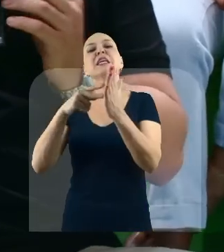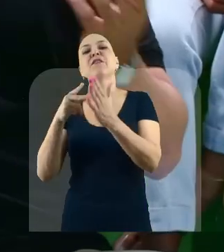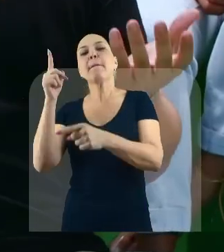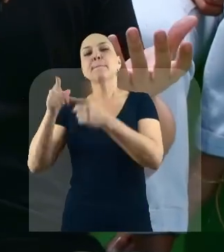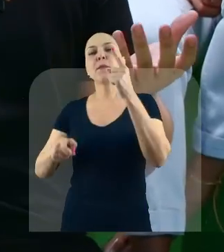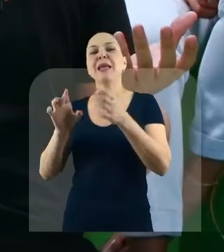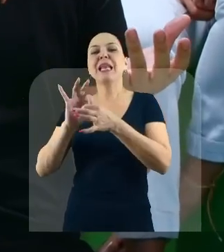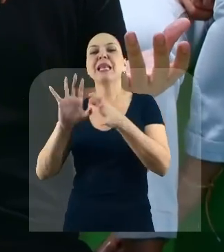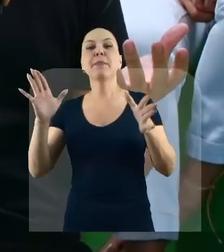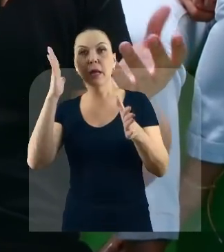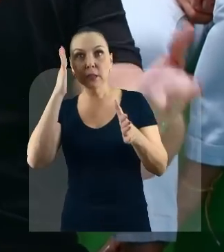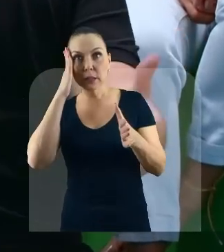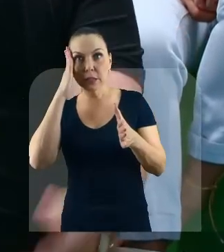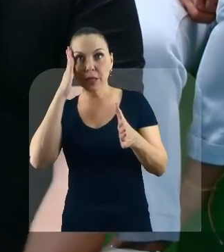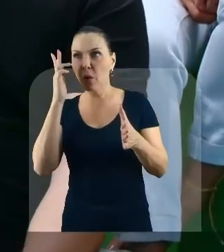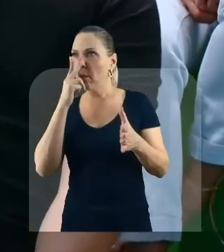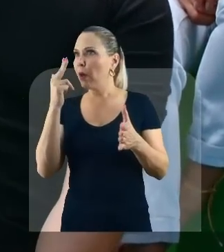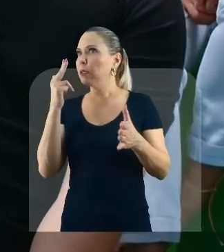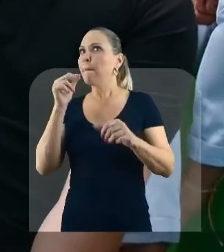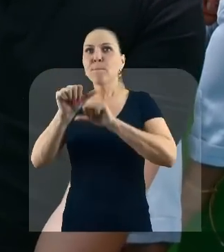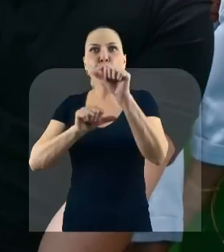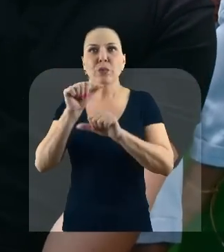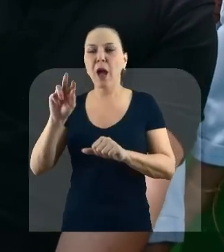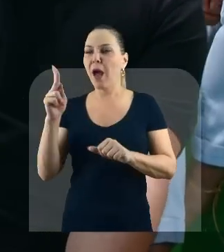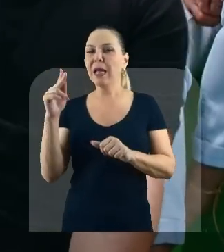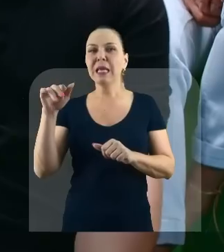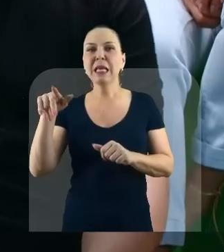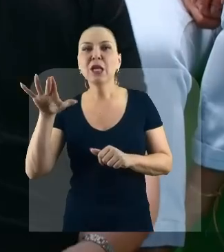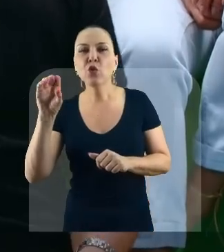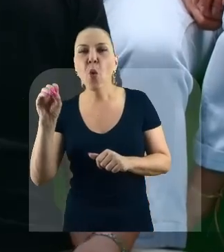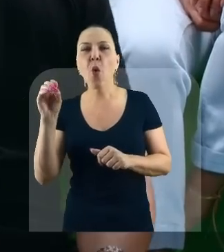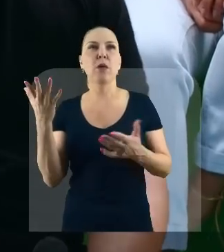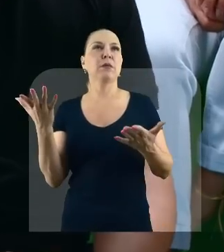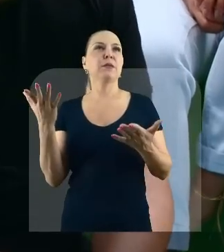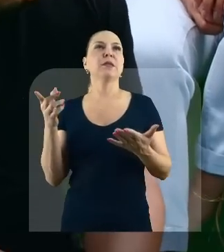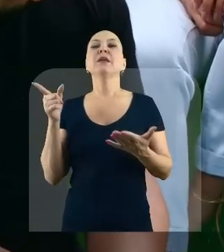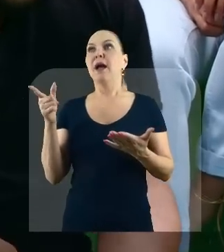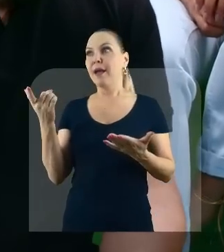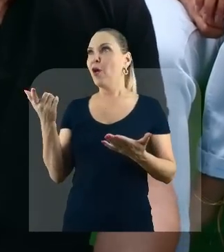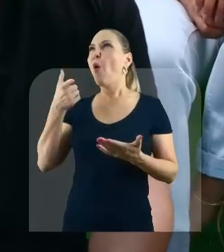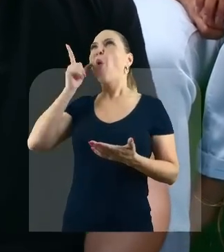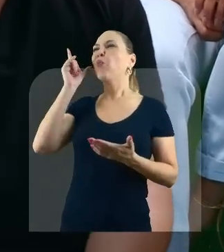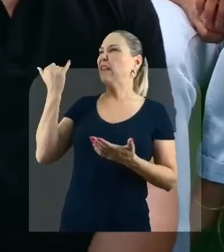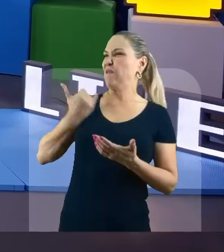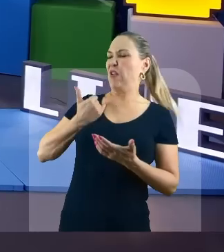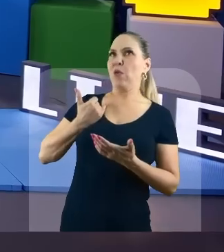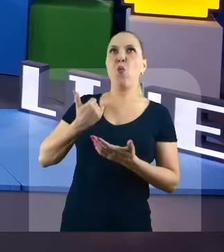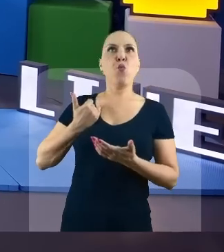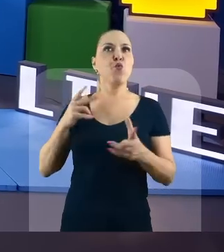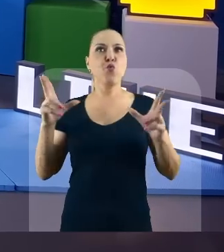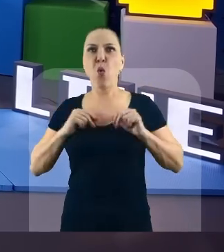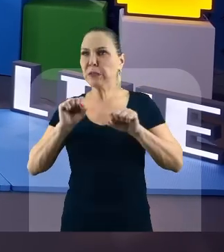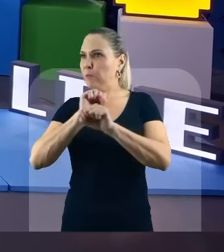eles estão colocando isso na pauta, querendo mudar o nosso hino. Não, inclusive o Capa Verde estava comentando isso comigo ontem, e eu fiquei